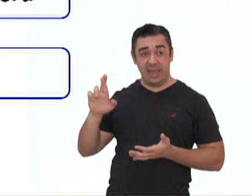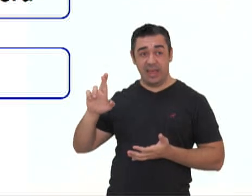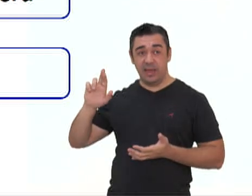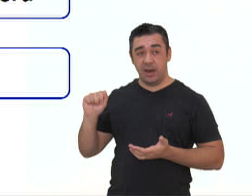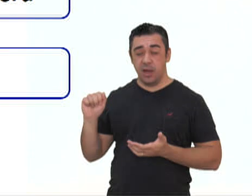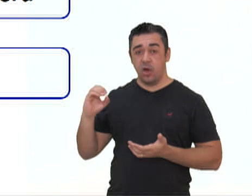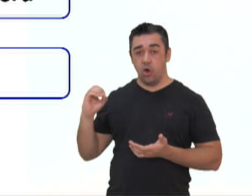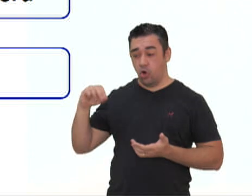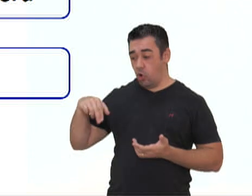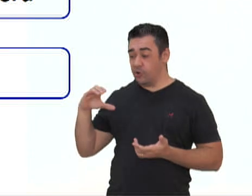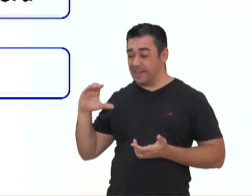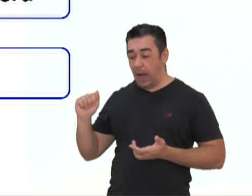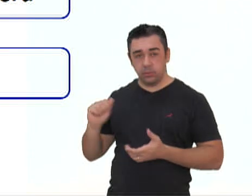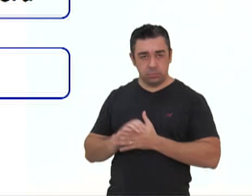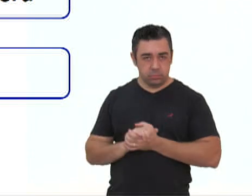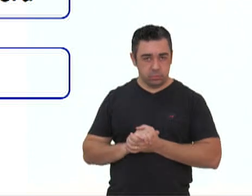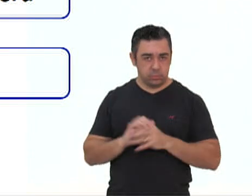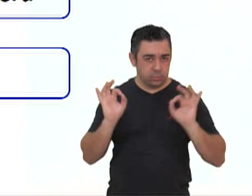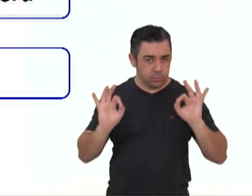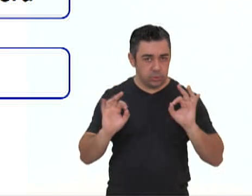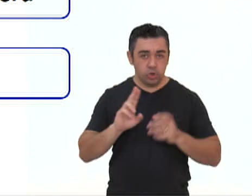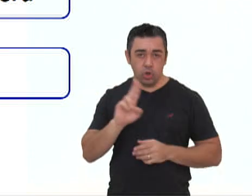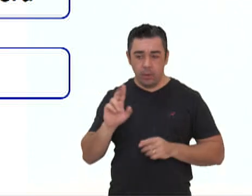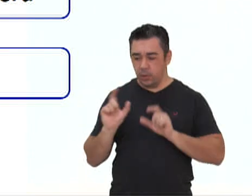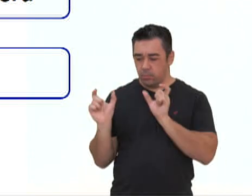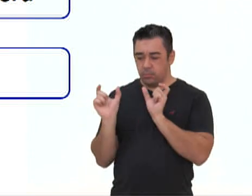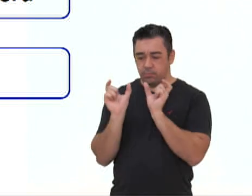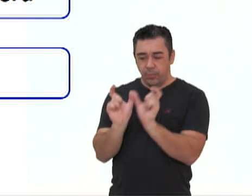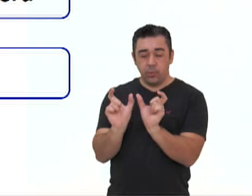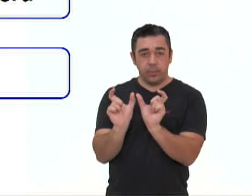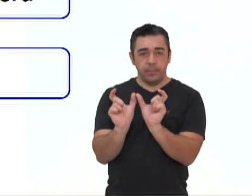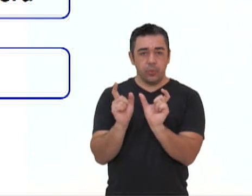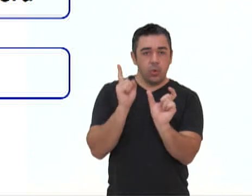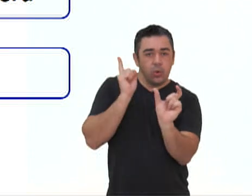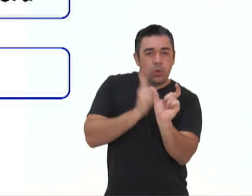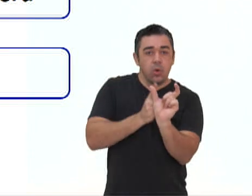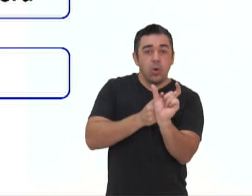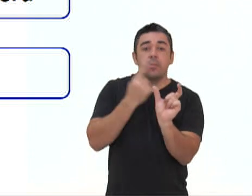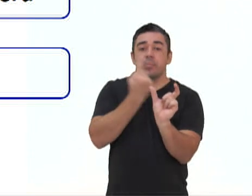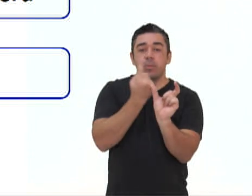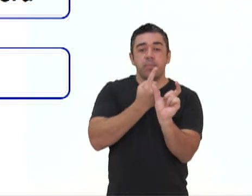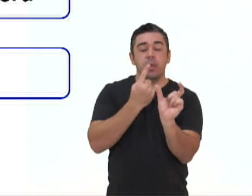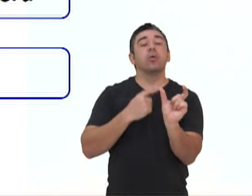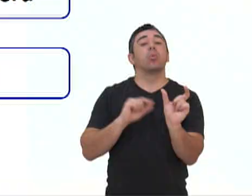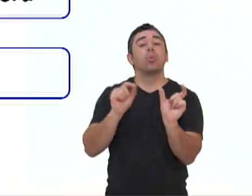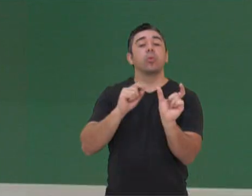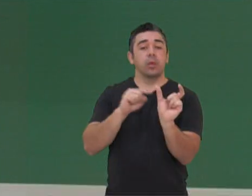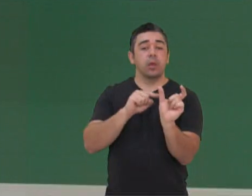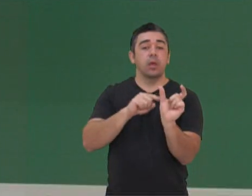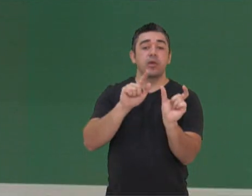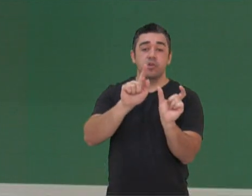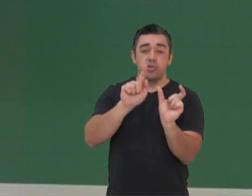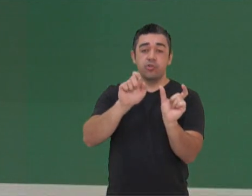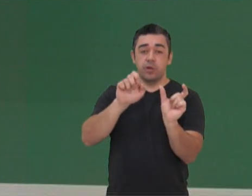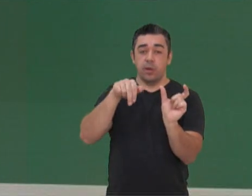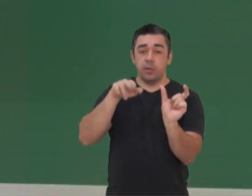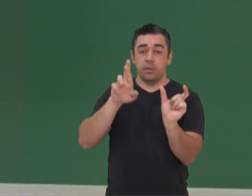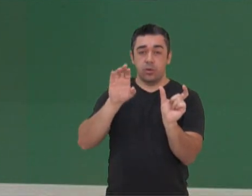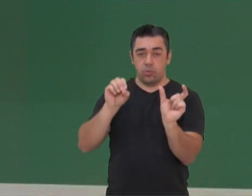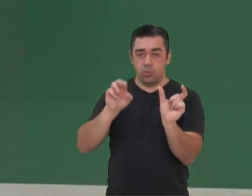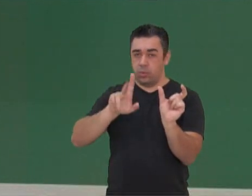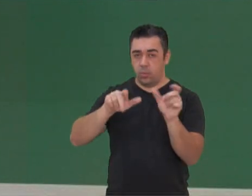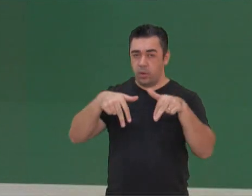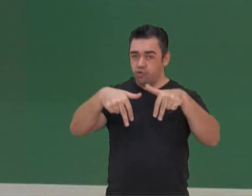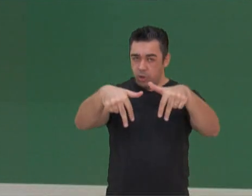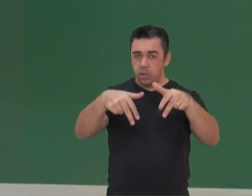ter 2 nomes. Tá? Então, 2 nomes. O primeiro nome, ele sozinho, ele significa o gênero. Né? O gênero ele